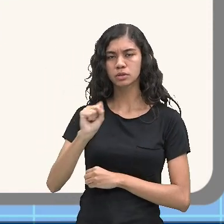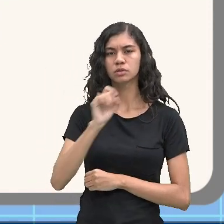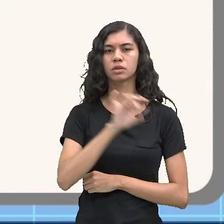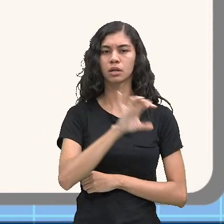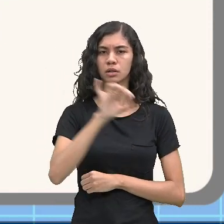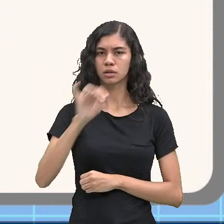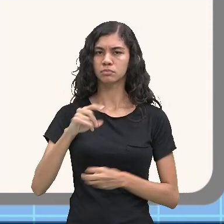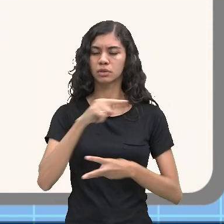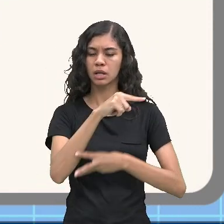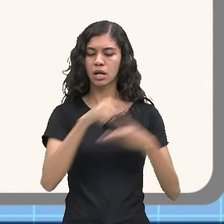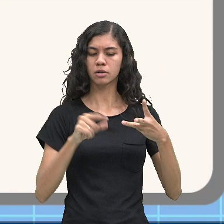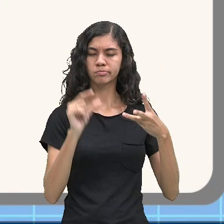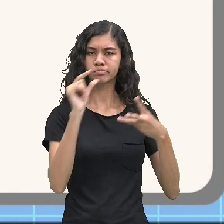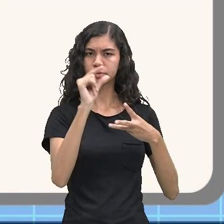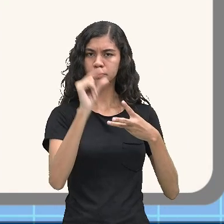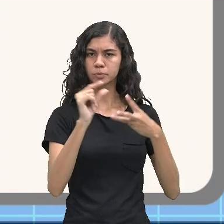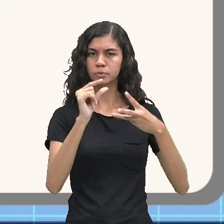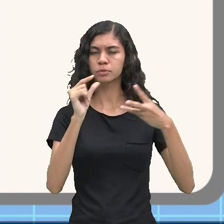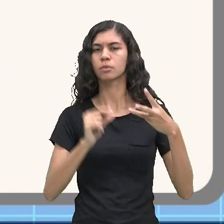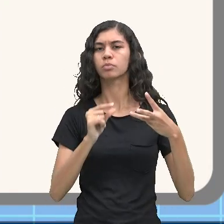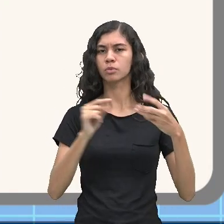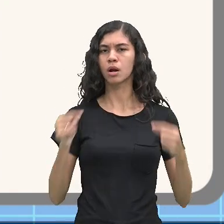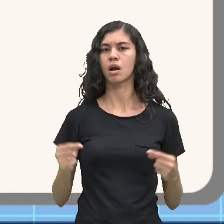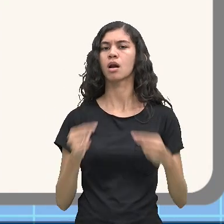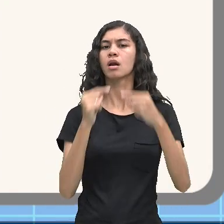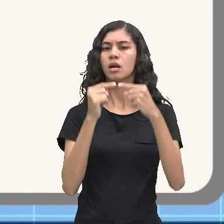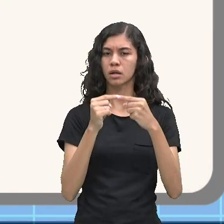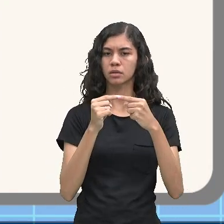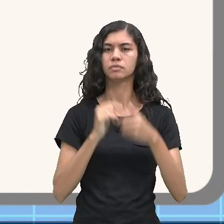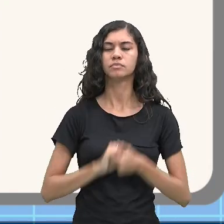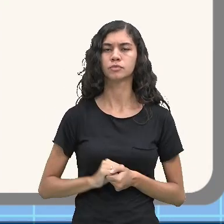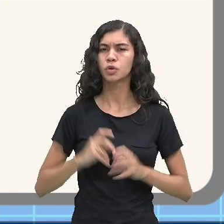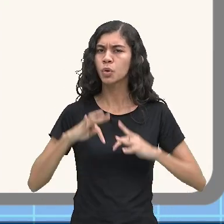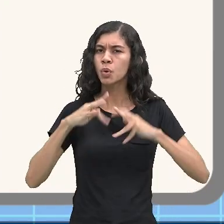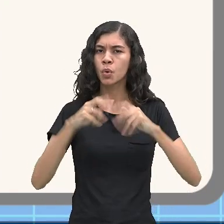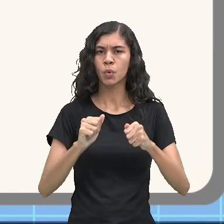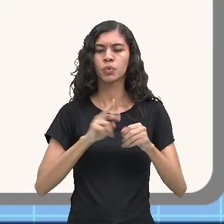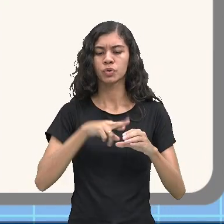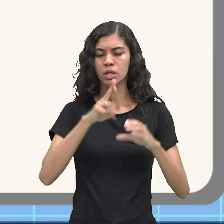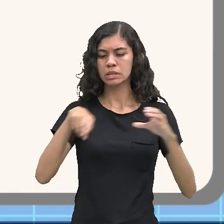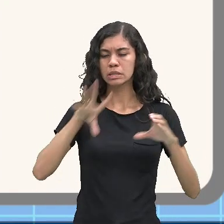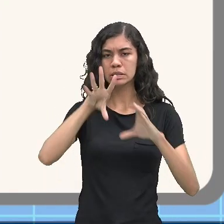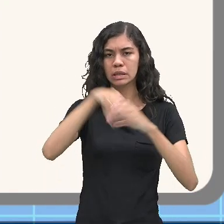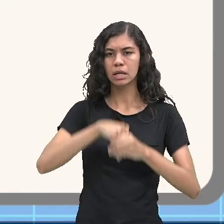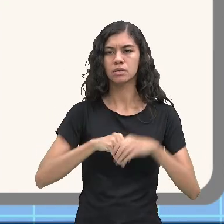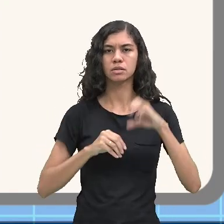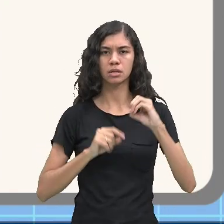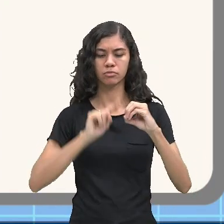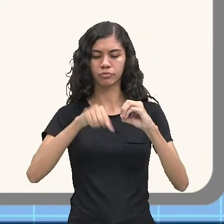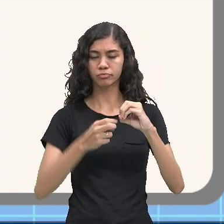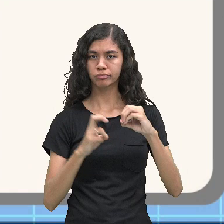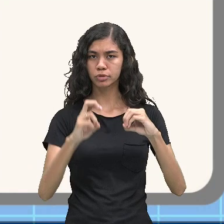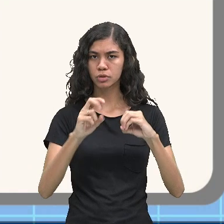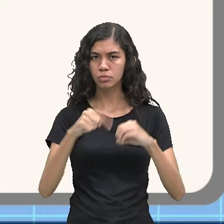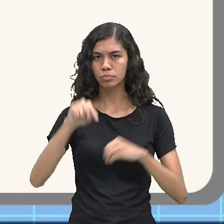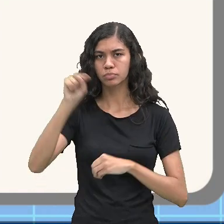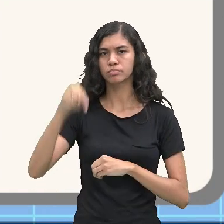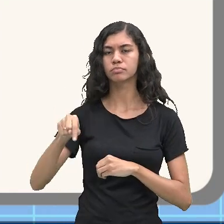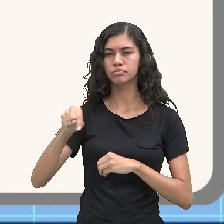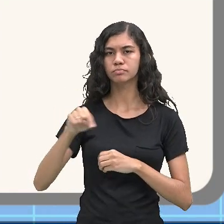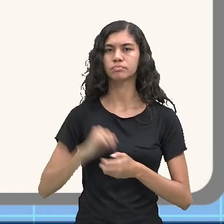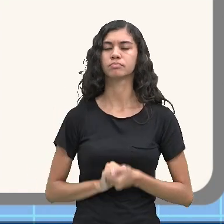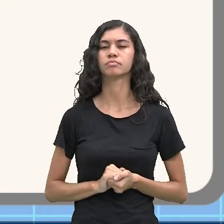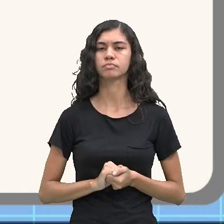3 geradores ligados em série, tá certo? Todos têm a resistência interna de 0,5 ohms. Quando